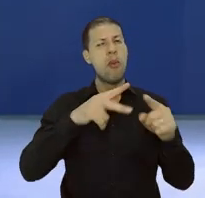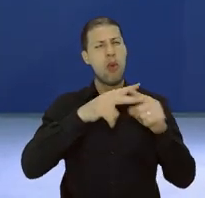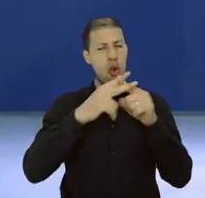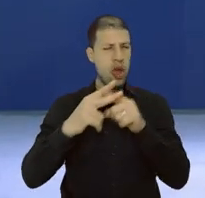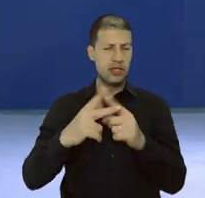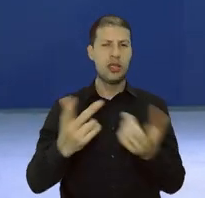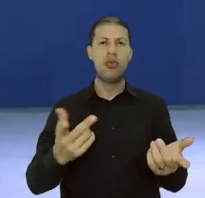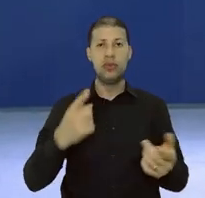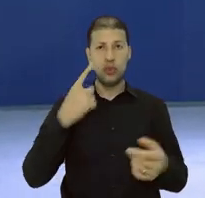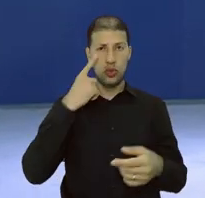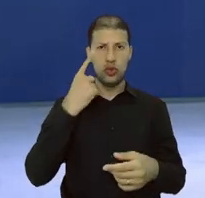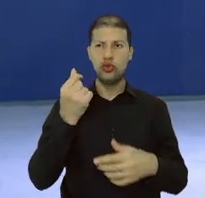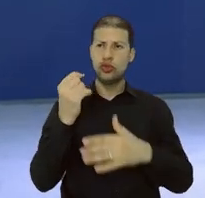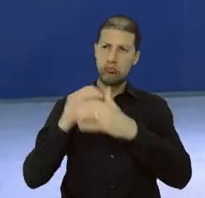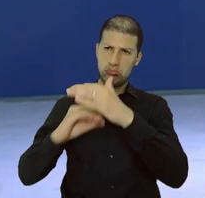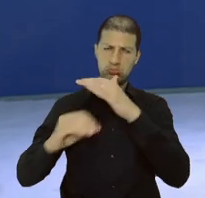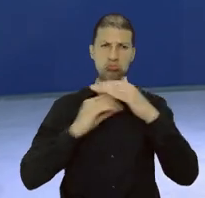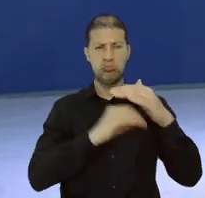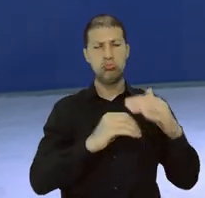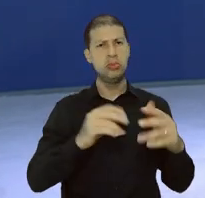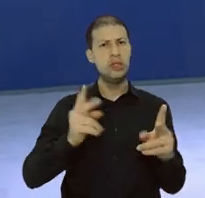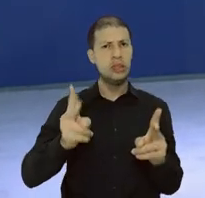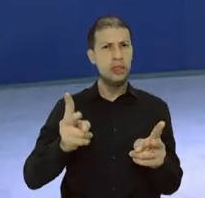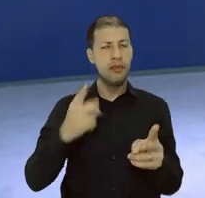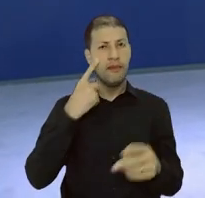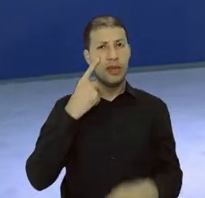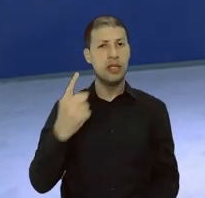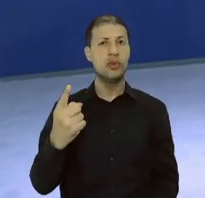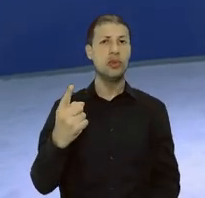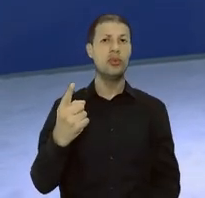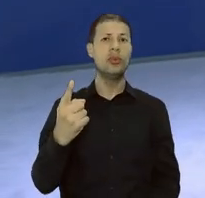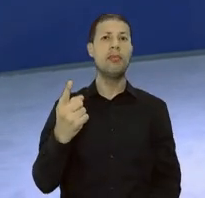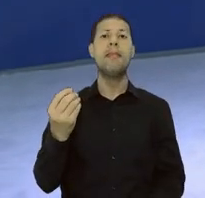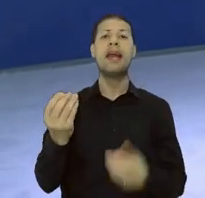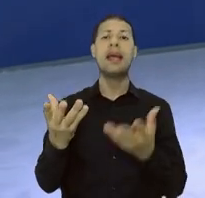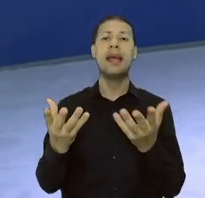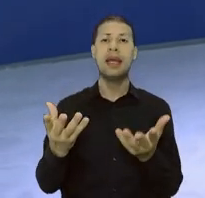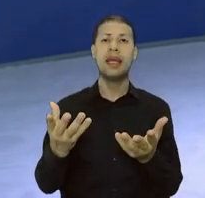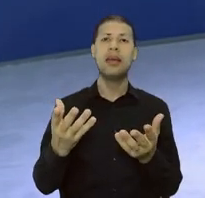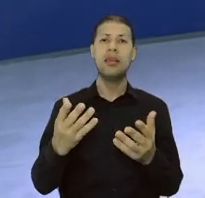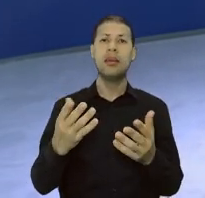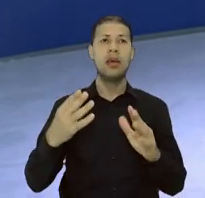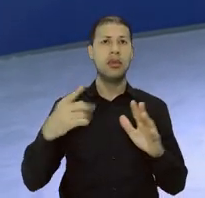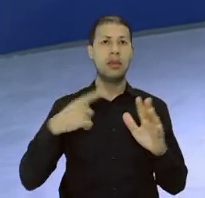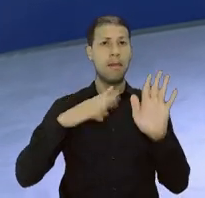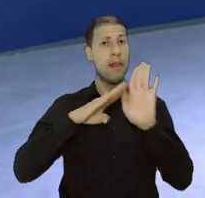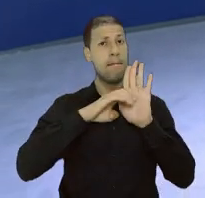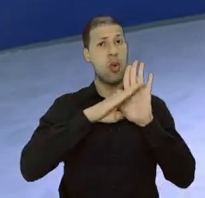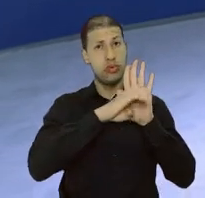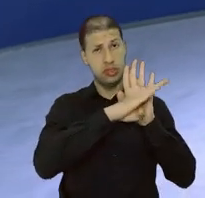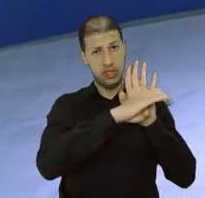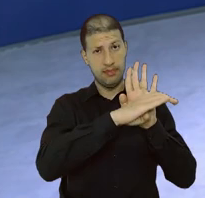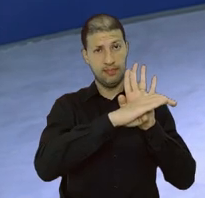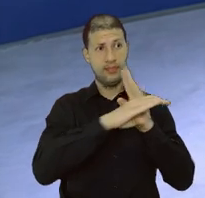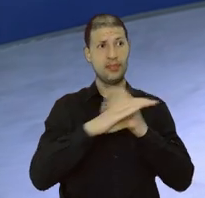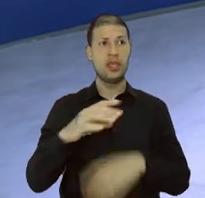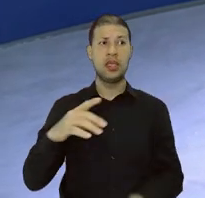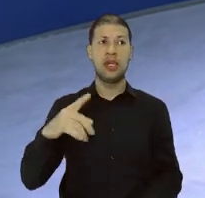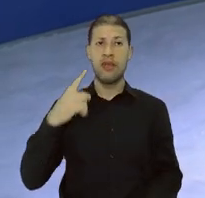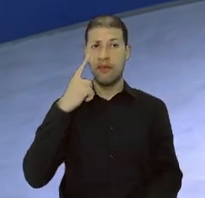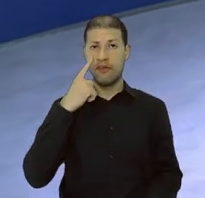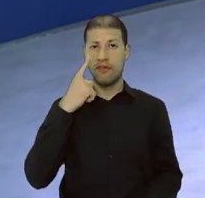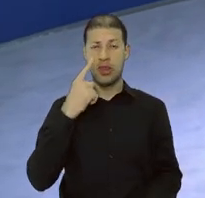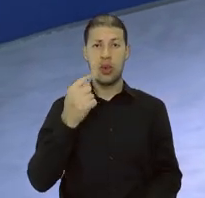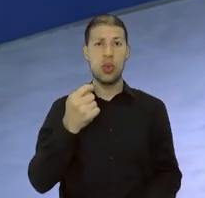nossos investimentos é a gente está sempre olhando para o mercado de bolsa né então a gente é meio que um quase um